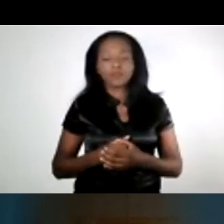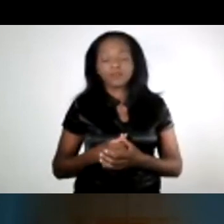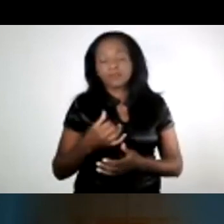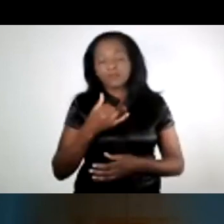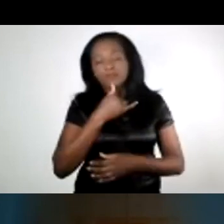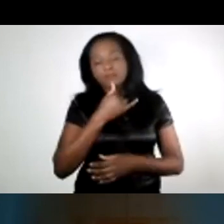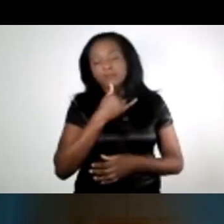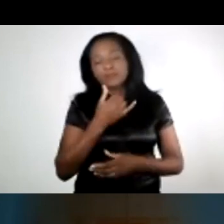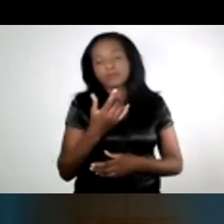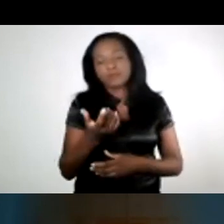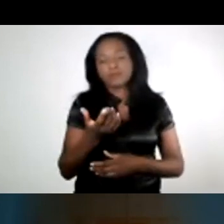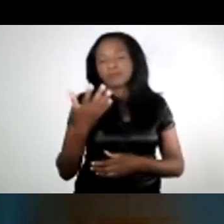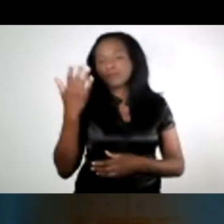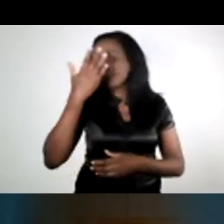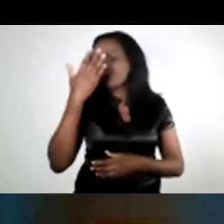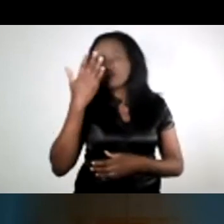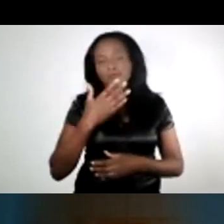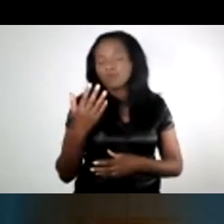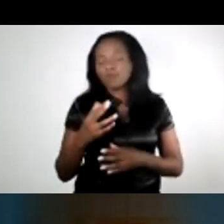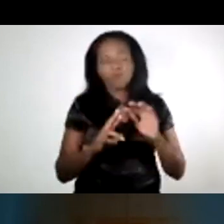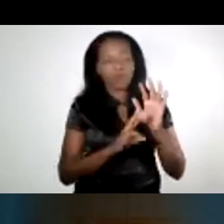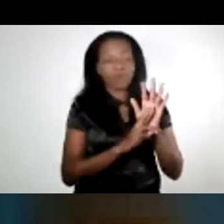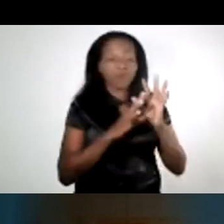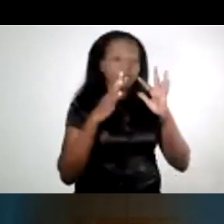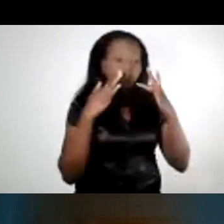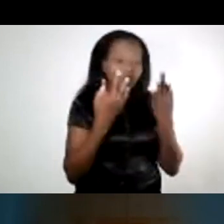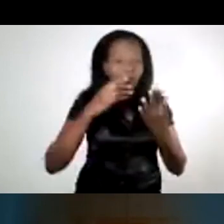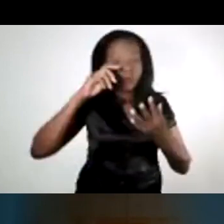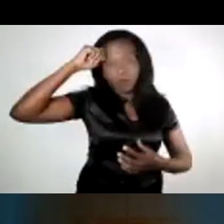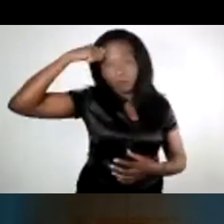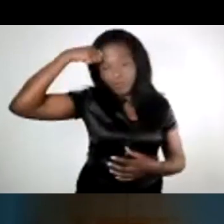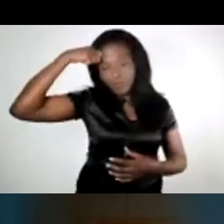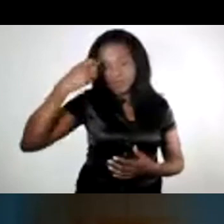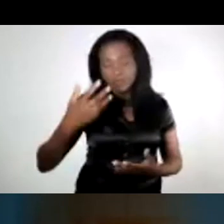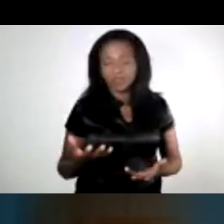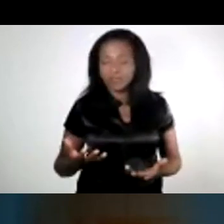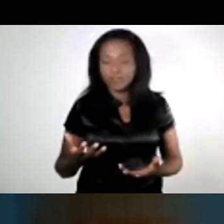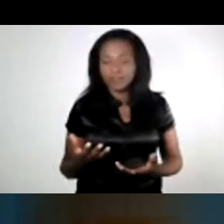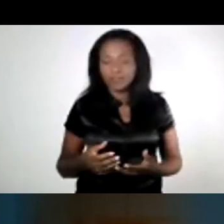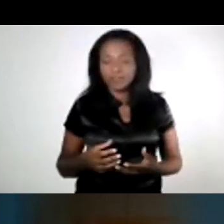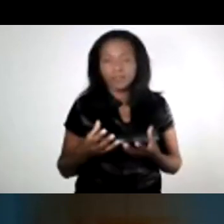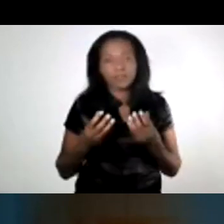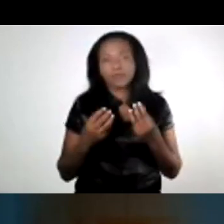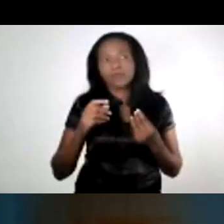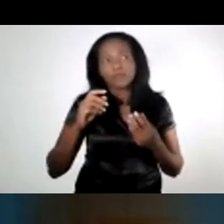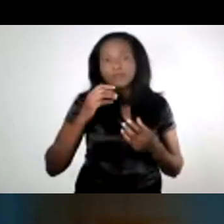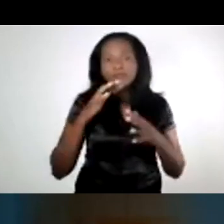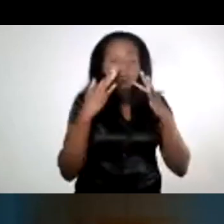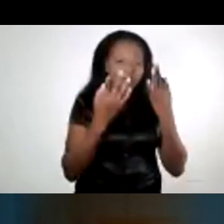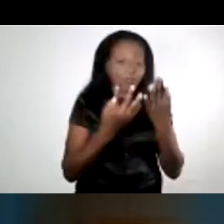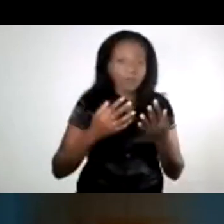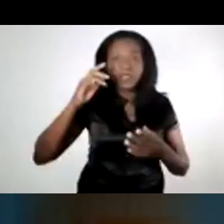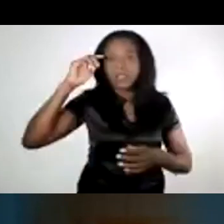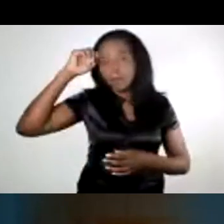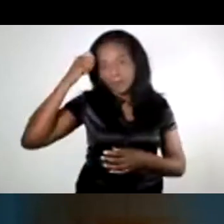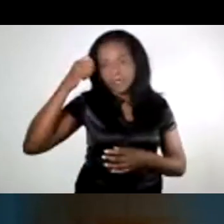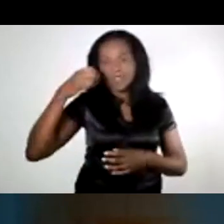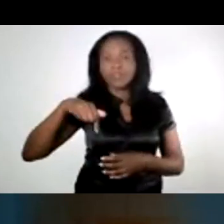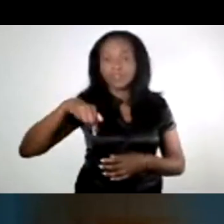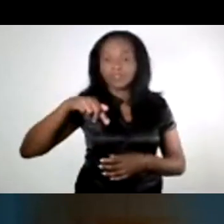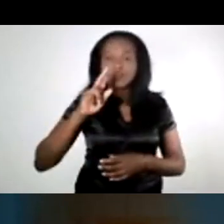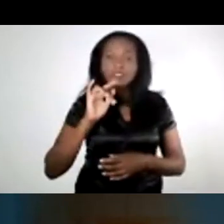a gente não se vê representado quanto família preta, quanto mais uma família preta quilombola. Se a gente se